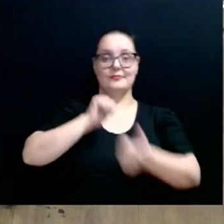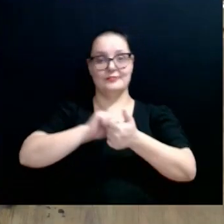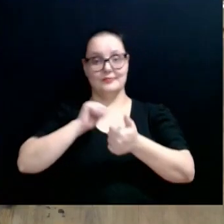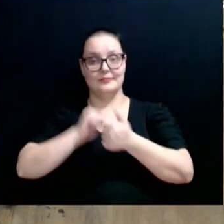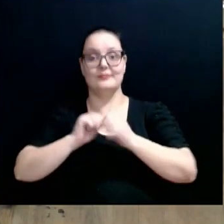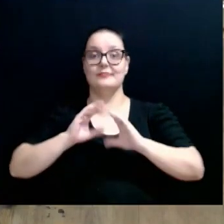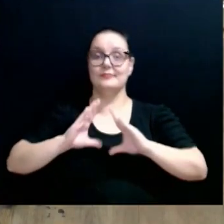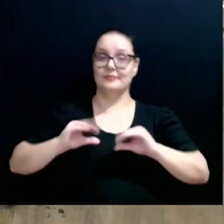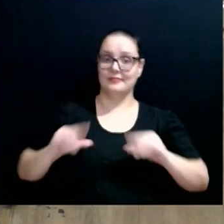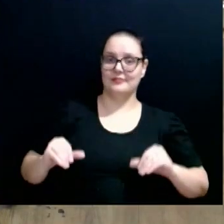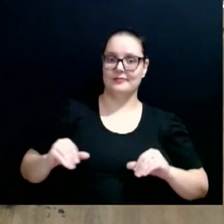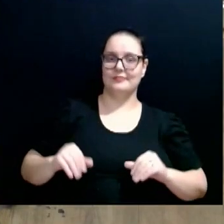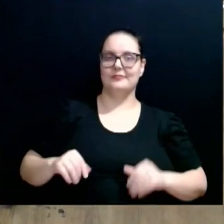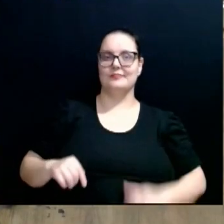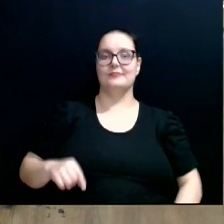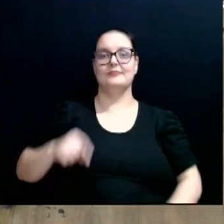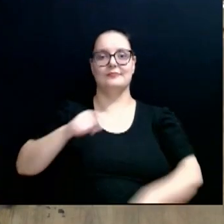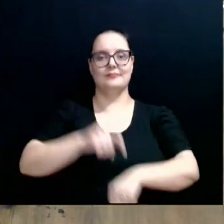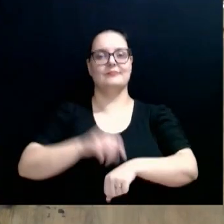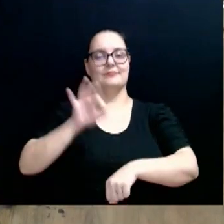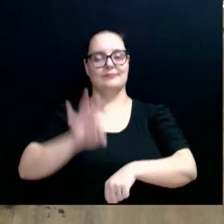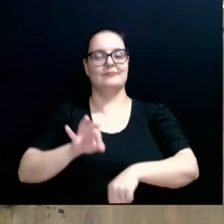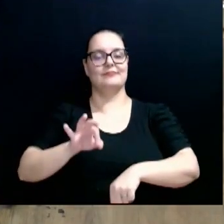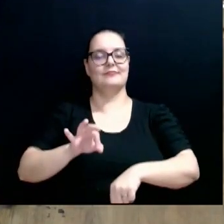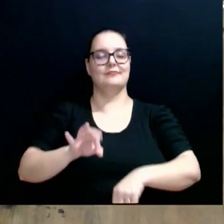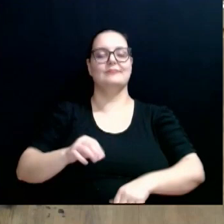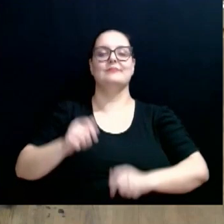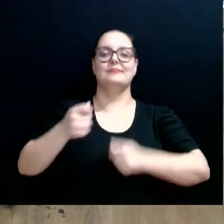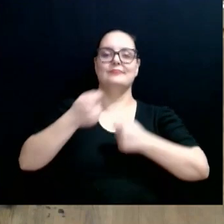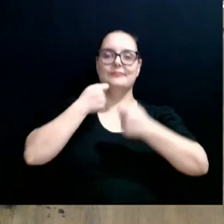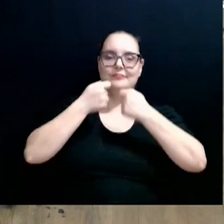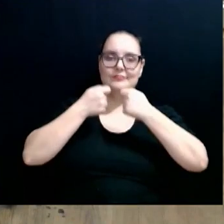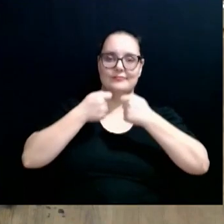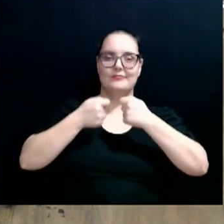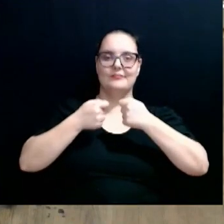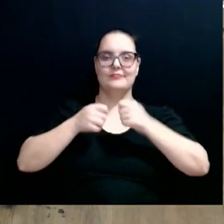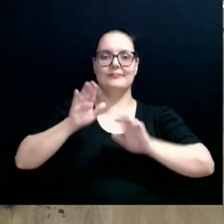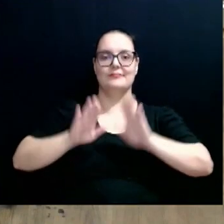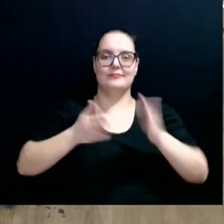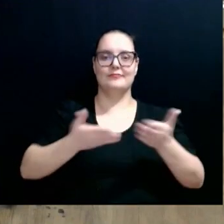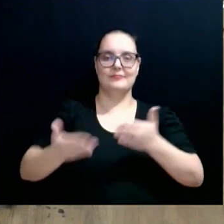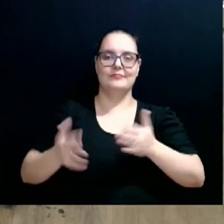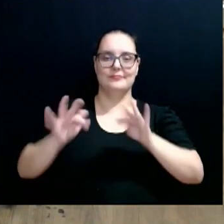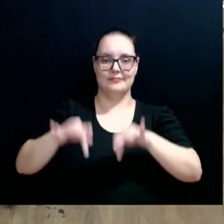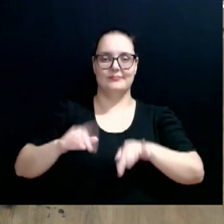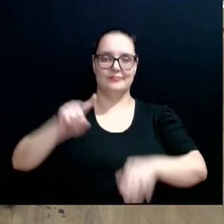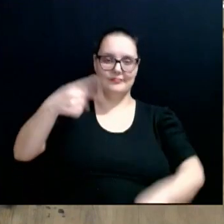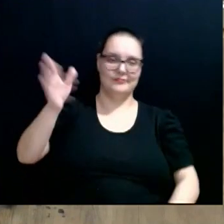pontualidade. Questão de Ordem fica por aqui. Até uma próxima oportunidade. Tchau, tchau.